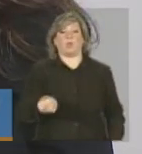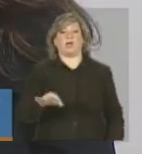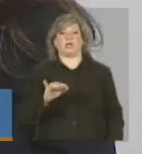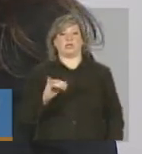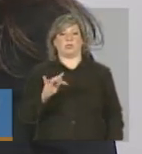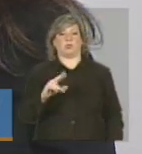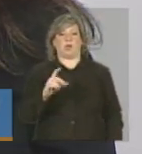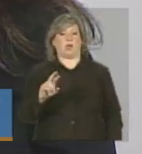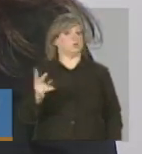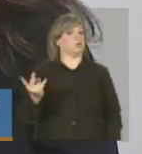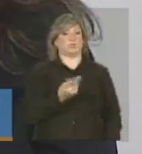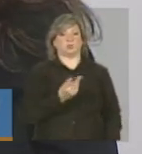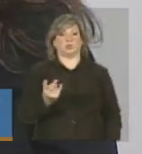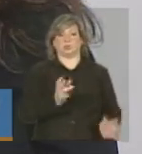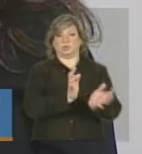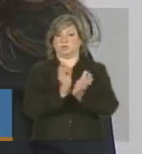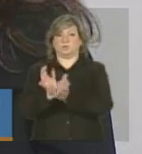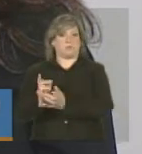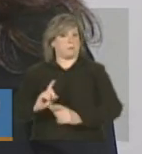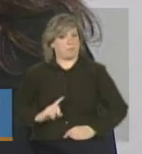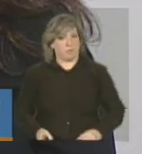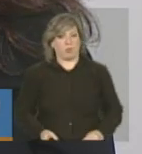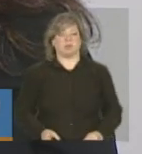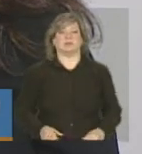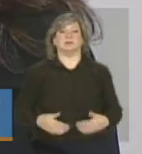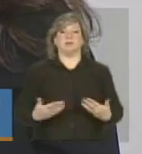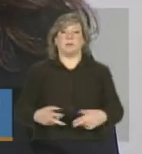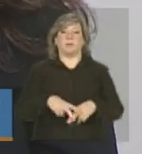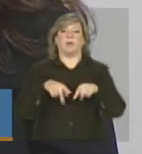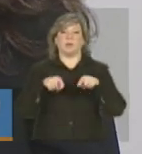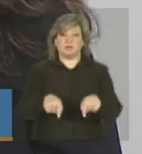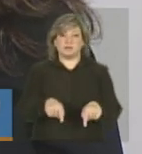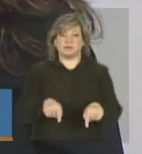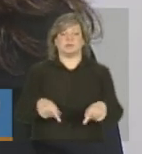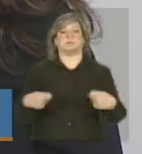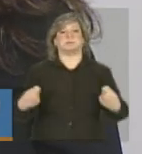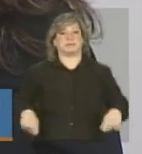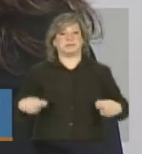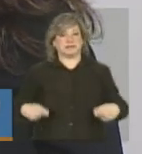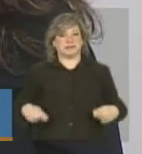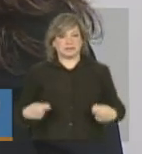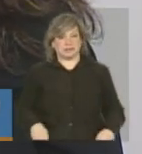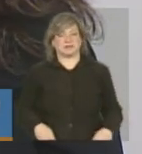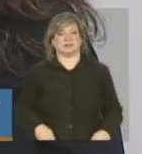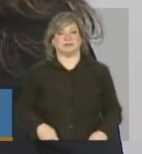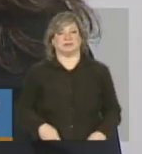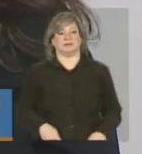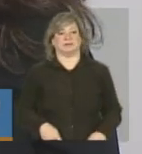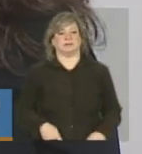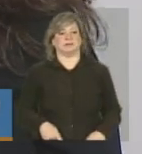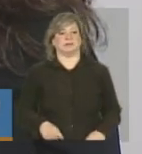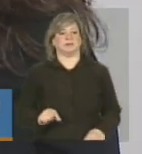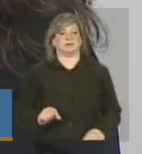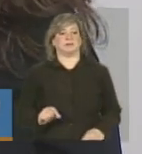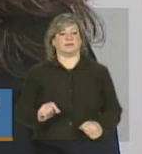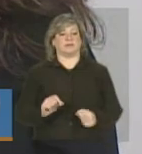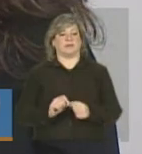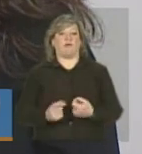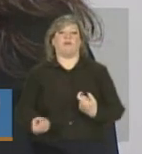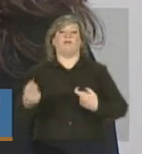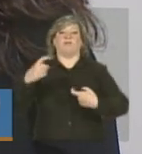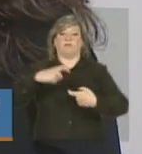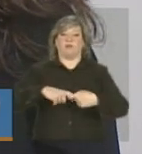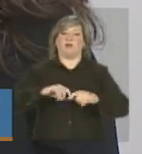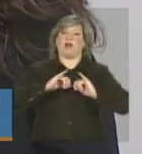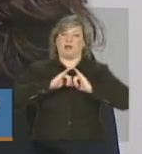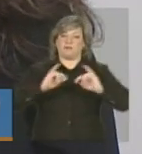nos dois órgãos. Por isso, então, ele precisa, lá a gente volta a